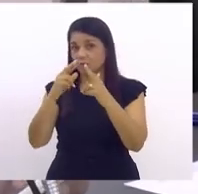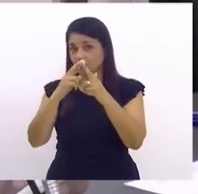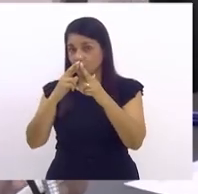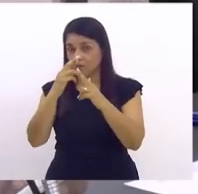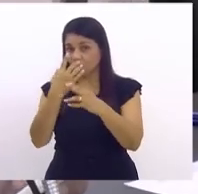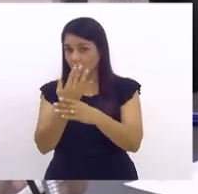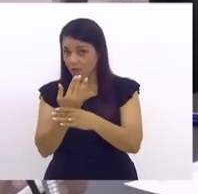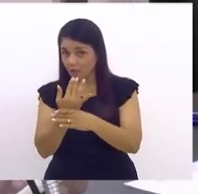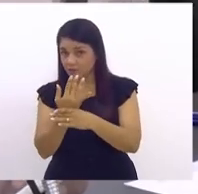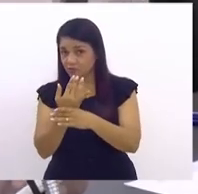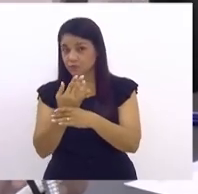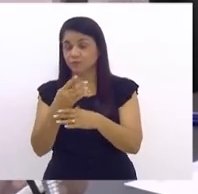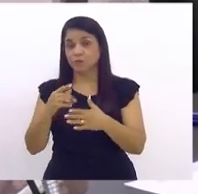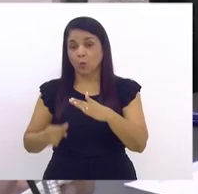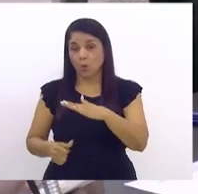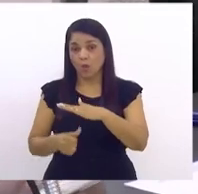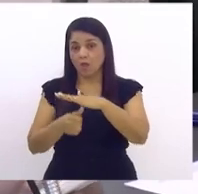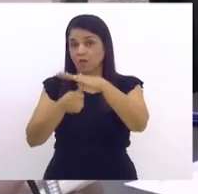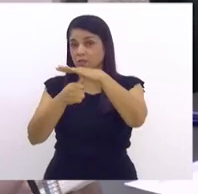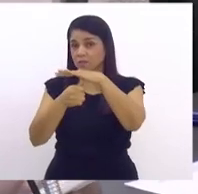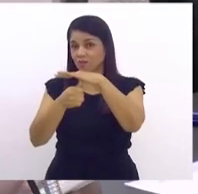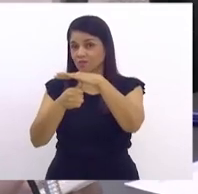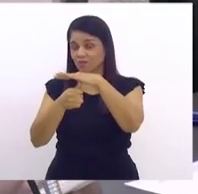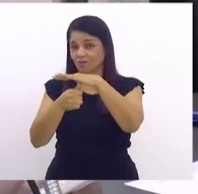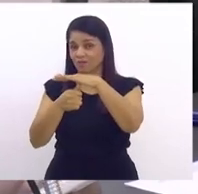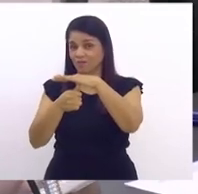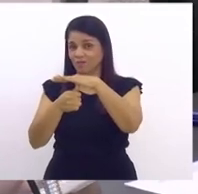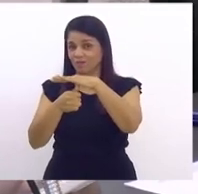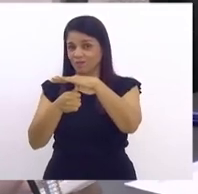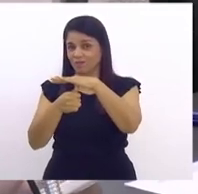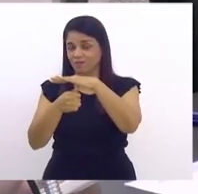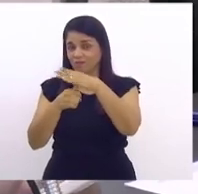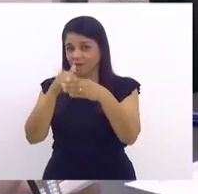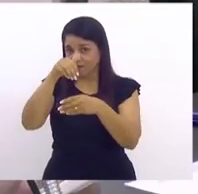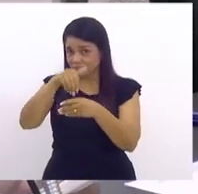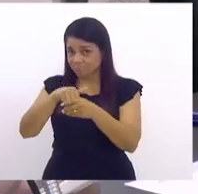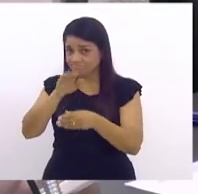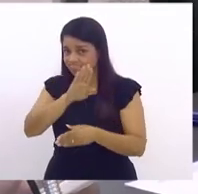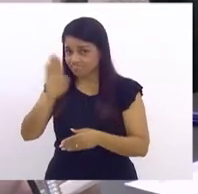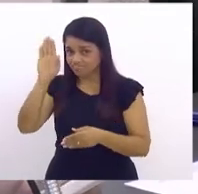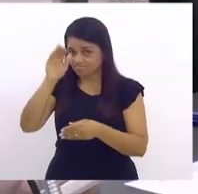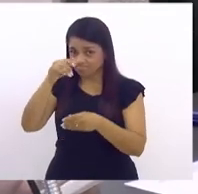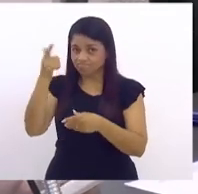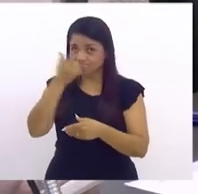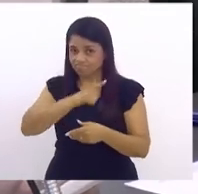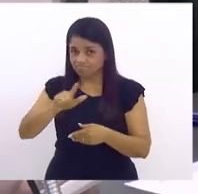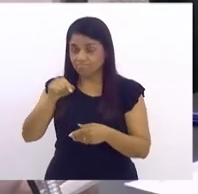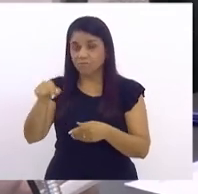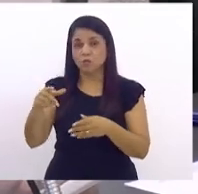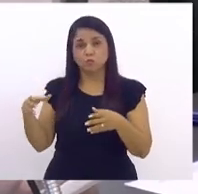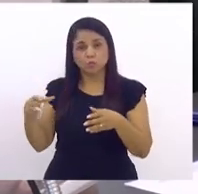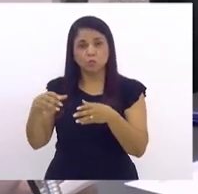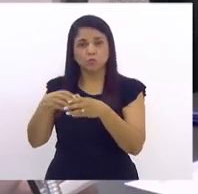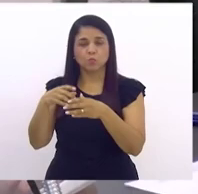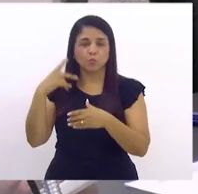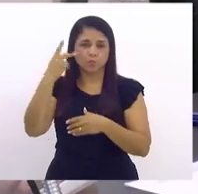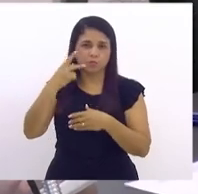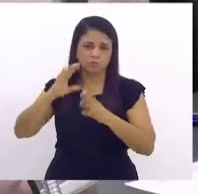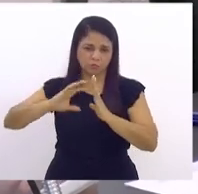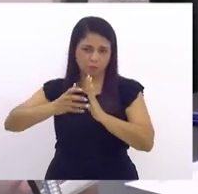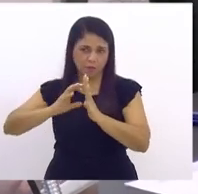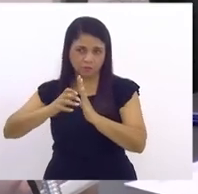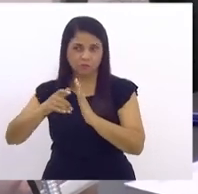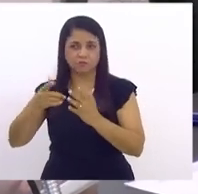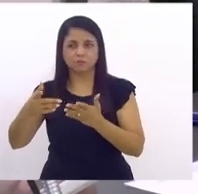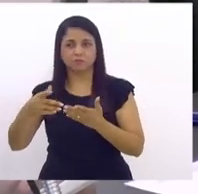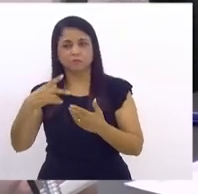reitor eleito... Não vai ter lista tríplice. É o reitor eleito, ele é do grupo político lá, ligado ao partido de Vossa